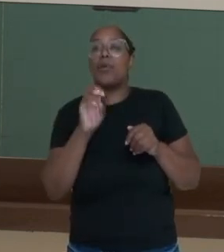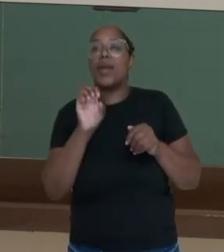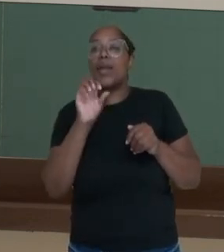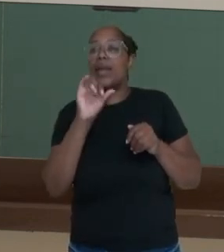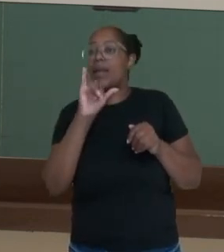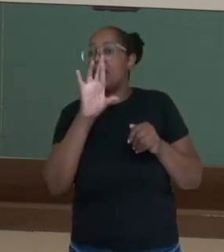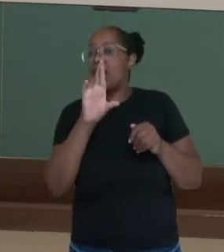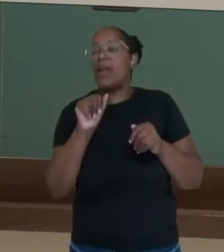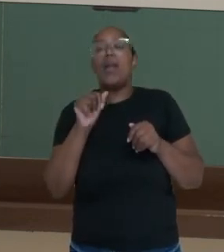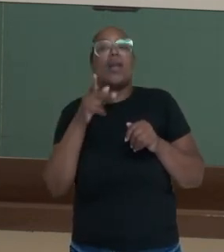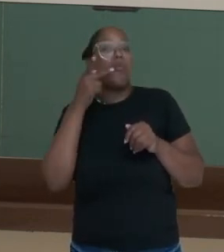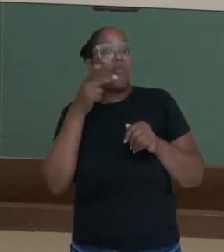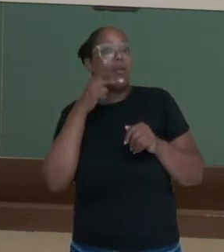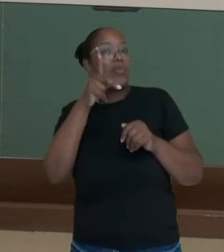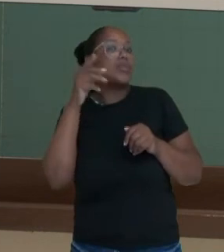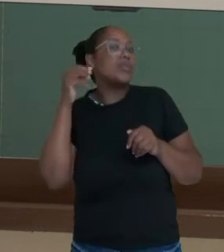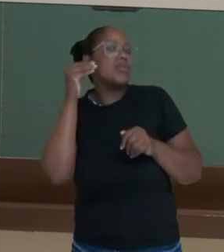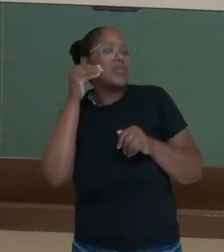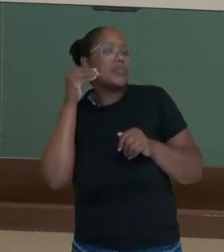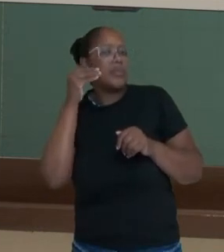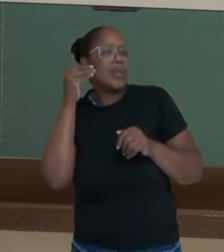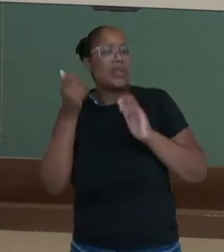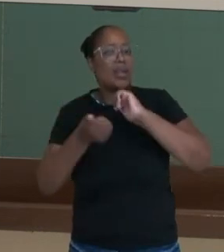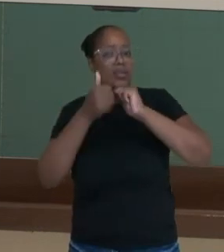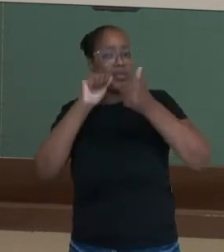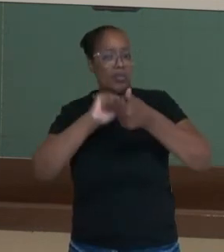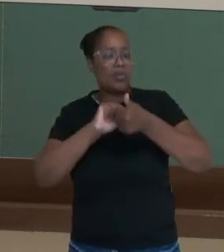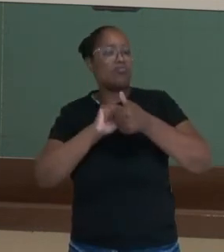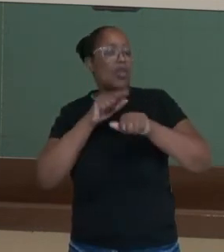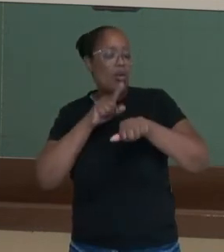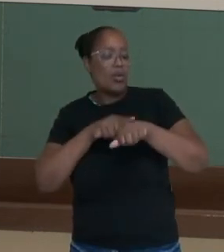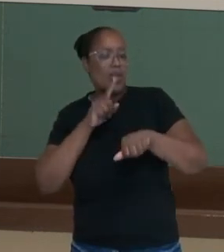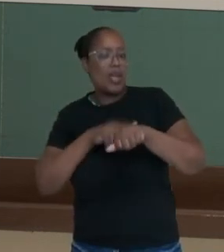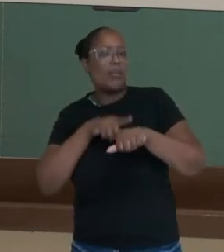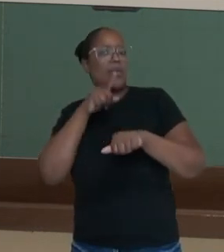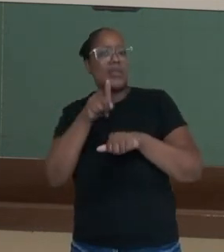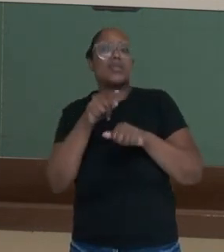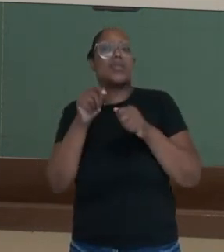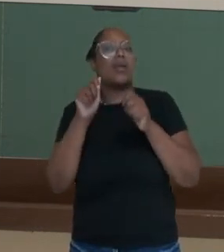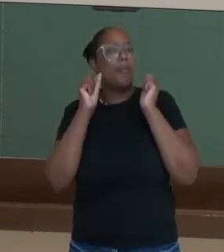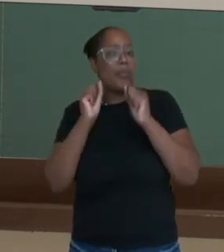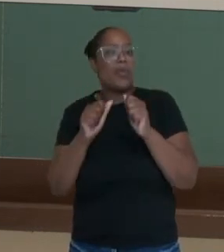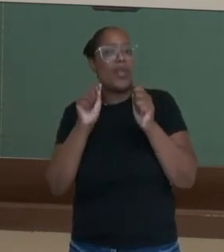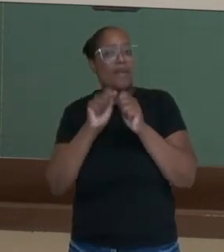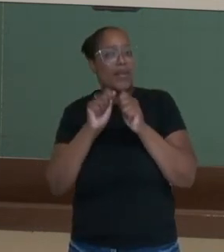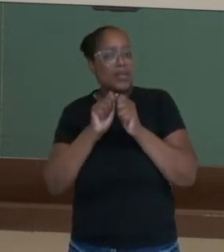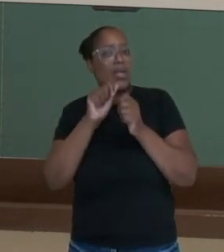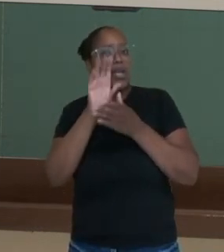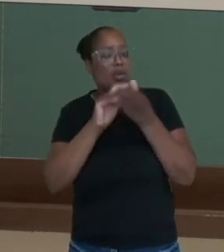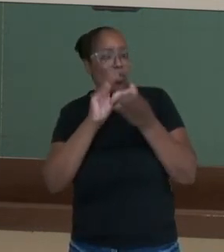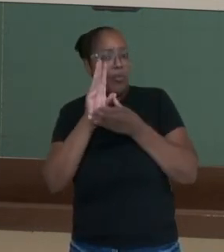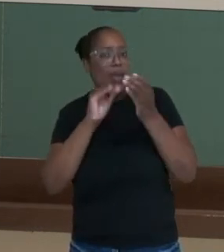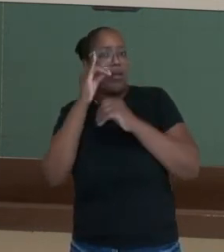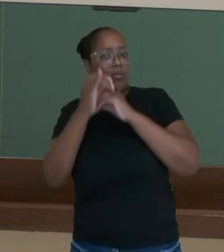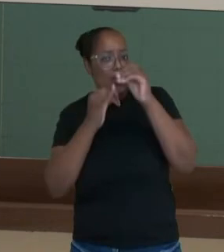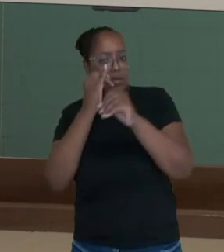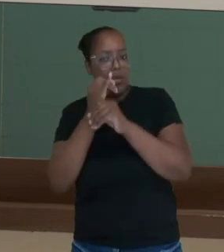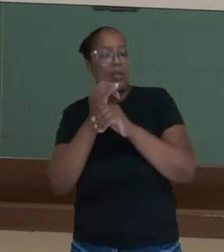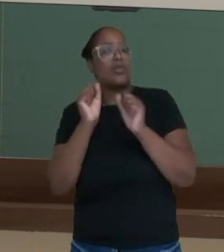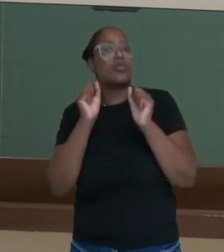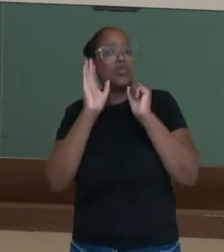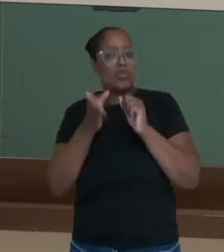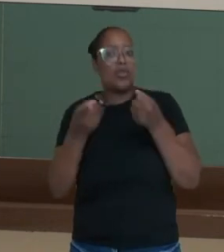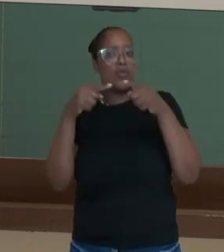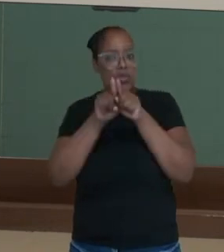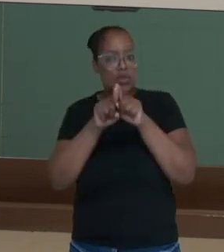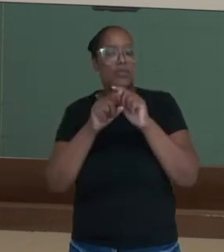recomendo vocês experimentarem o nosso jogo aí. Vou dar um tempo para vocês poderem copiar o link de acesso, ok? A gente volta